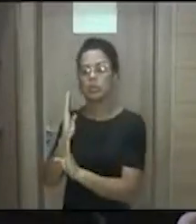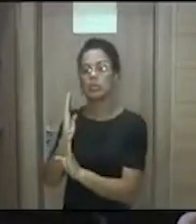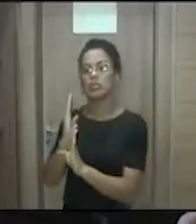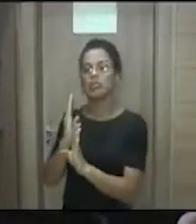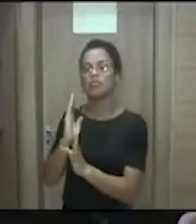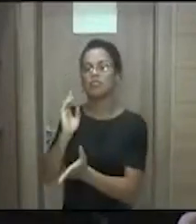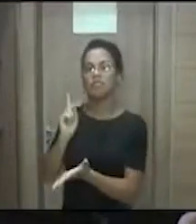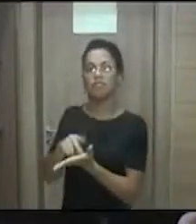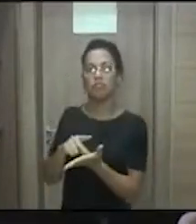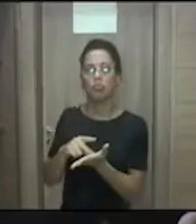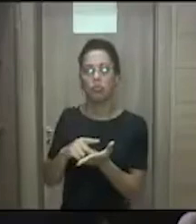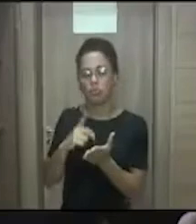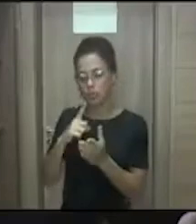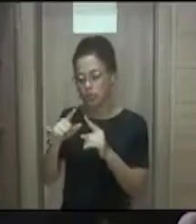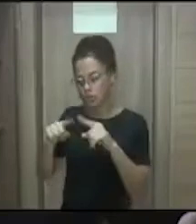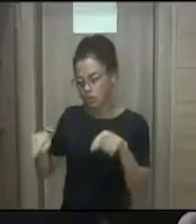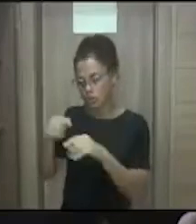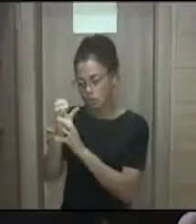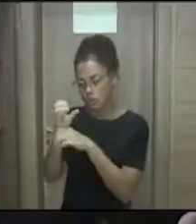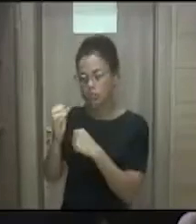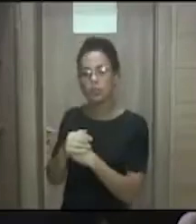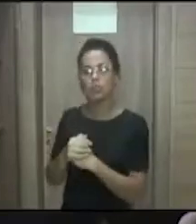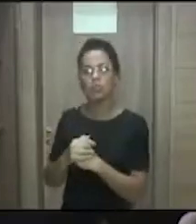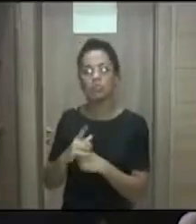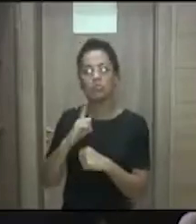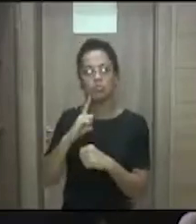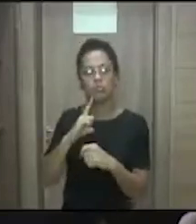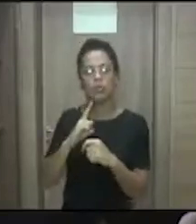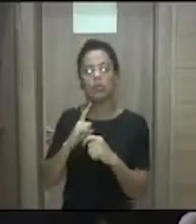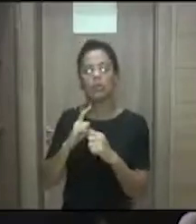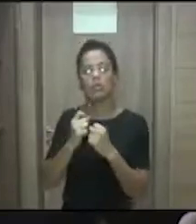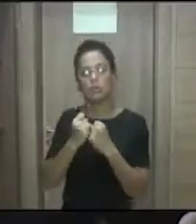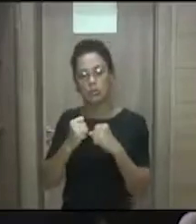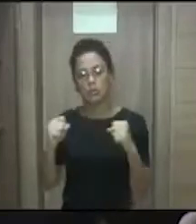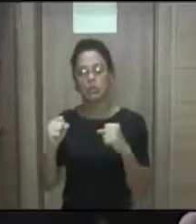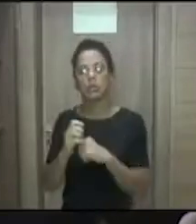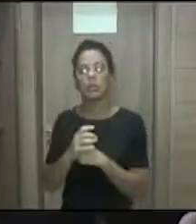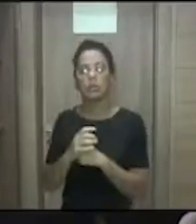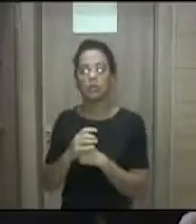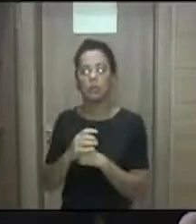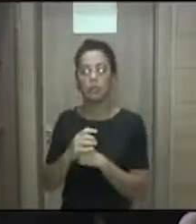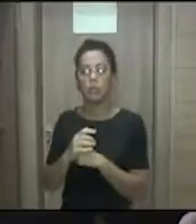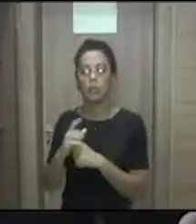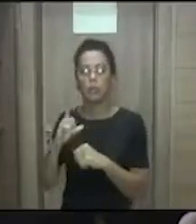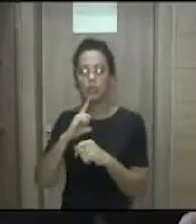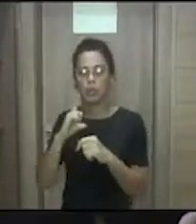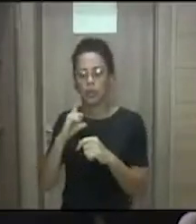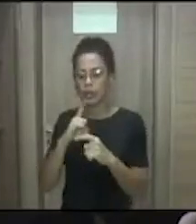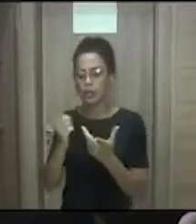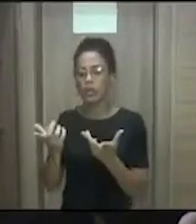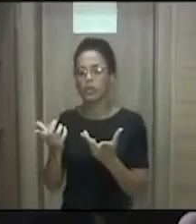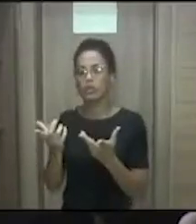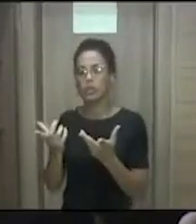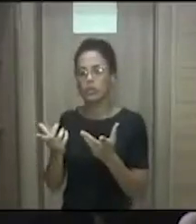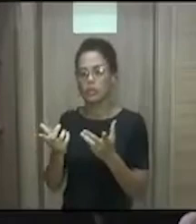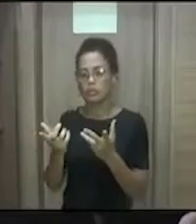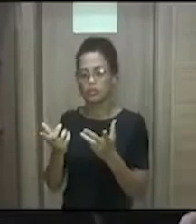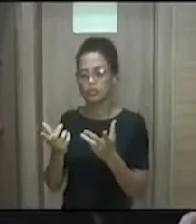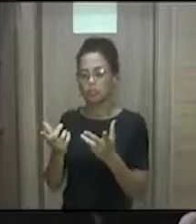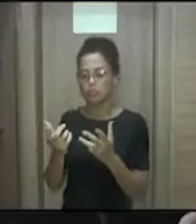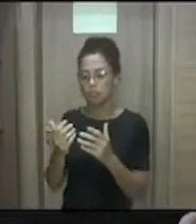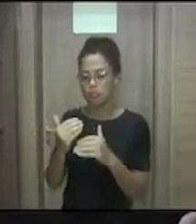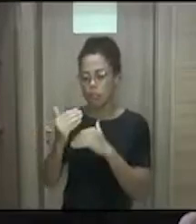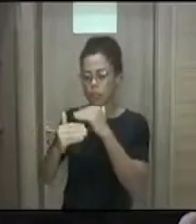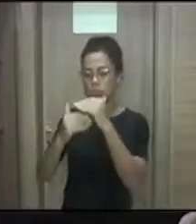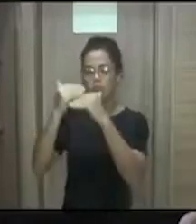distintas. Desde laboratórios extremamente bem equipados, com equipamentos de elevadíssimo